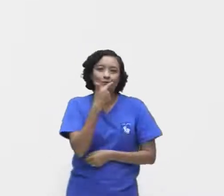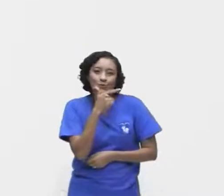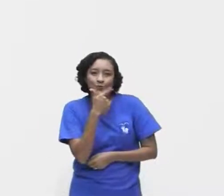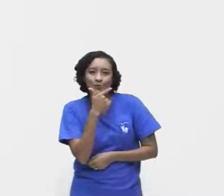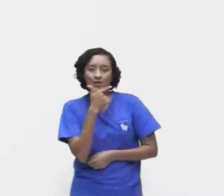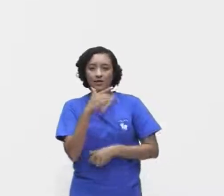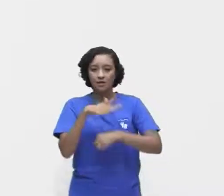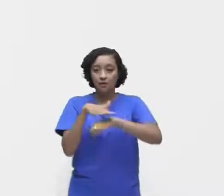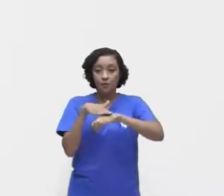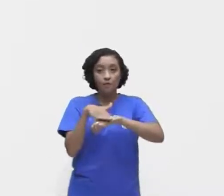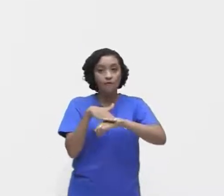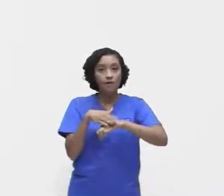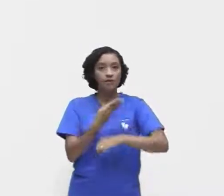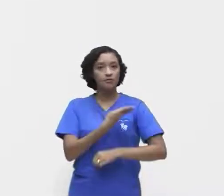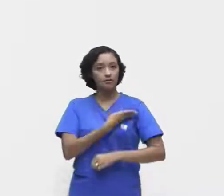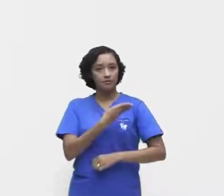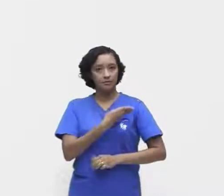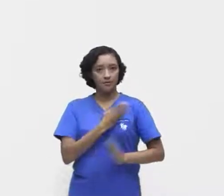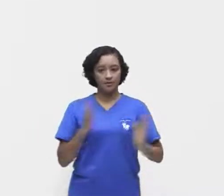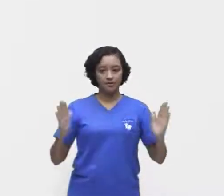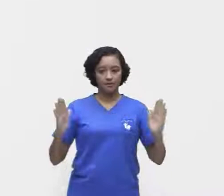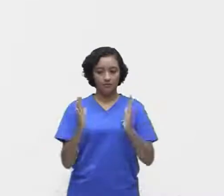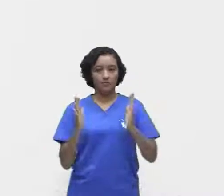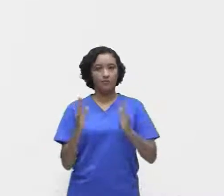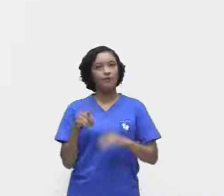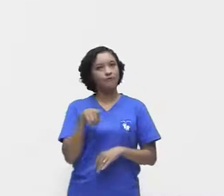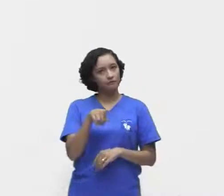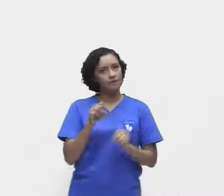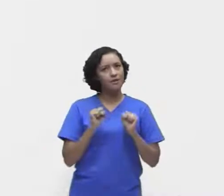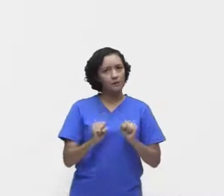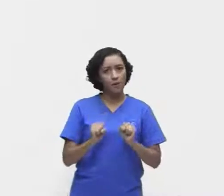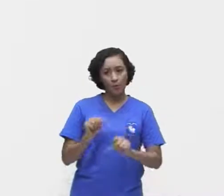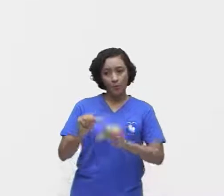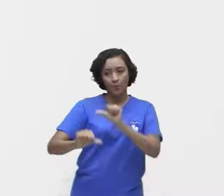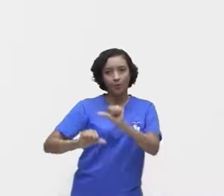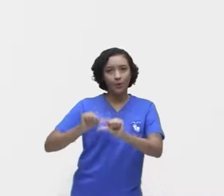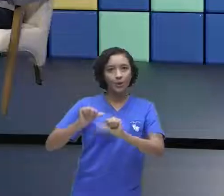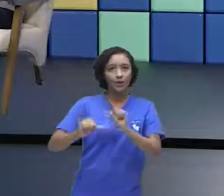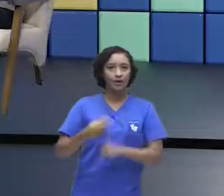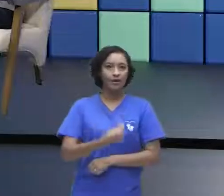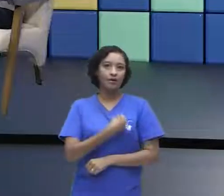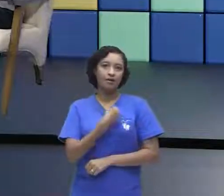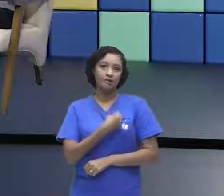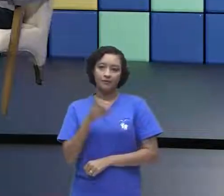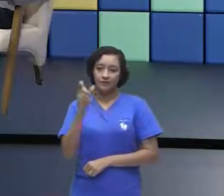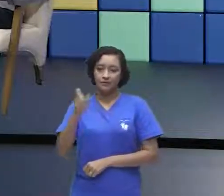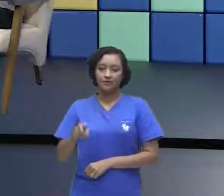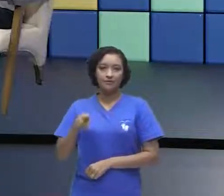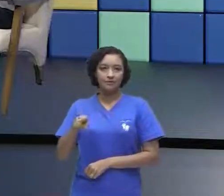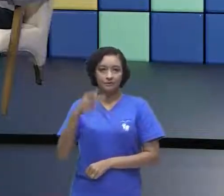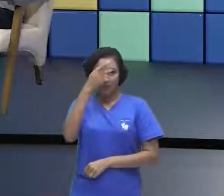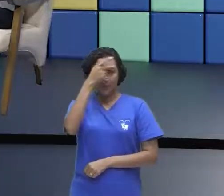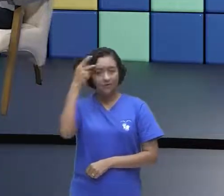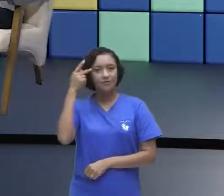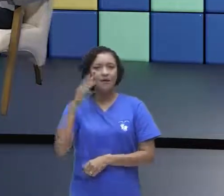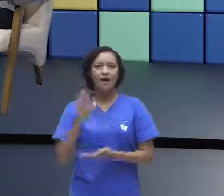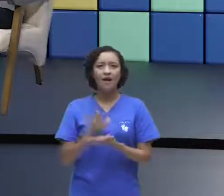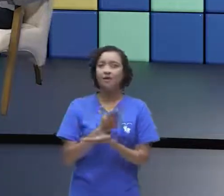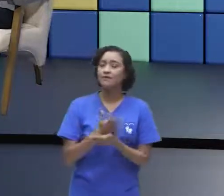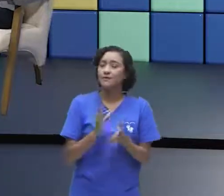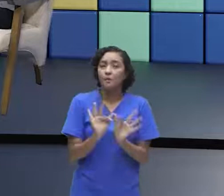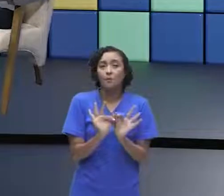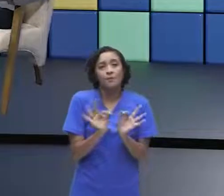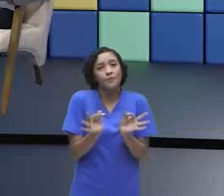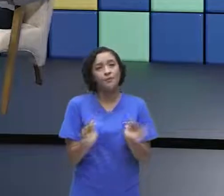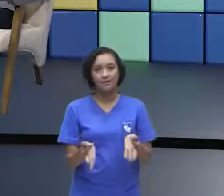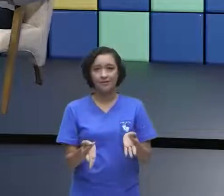com um amigo, você muda o dia do outro. Sim, né? Às vezes sua alegria. Um gesto tão simples, né, de algumas pessoas